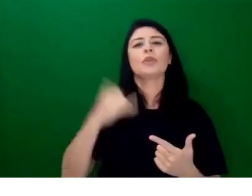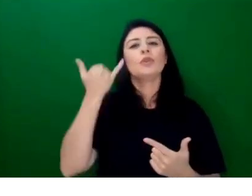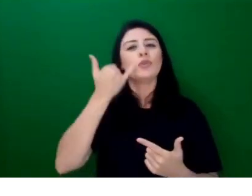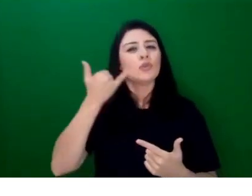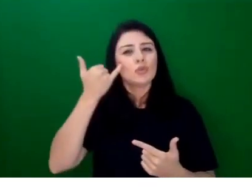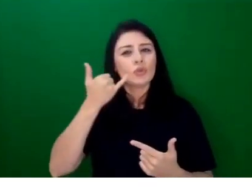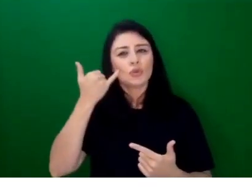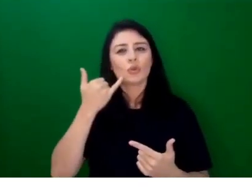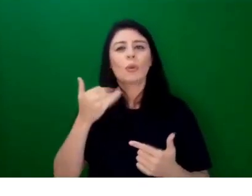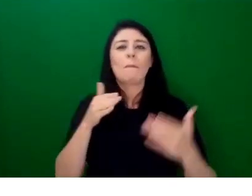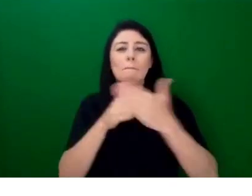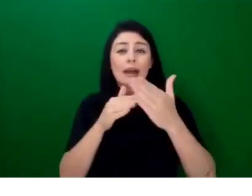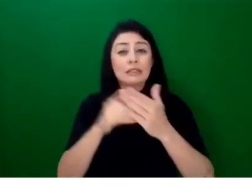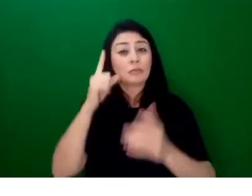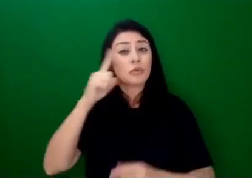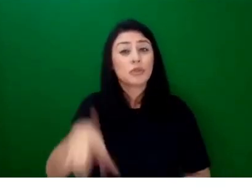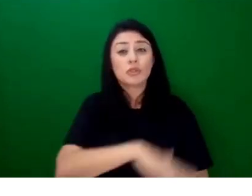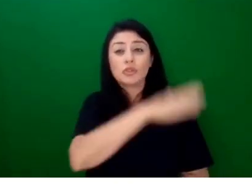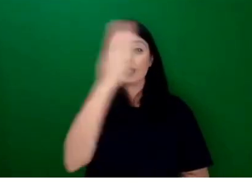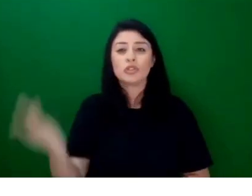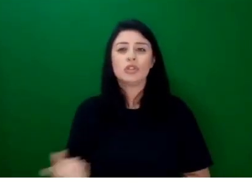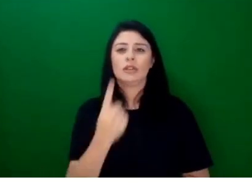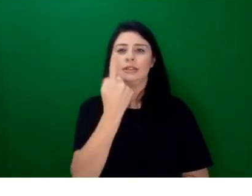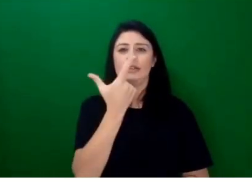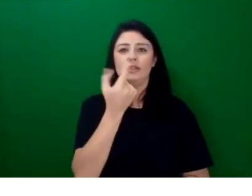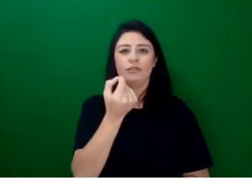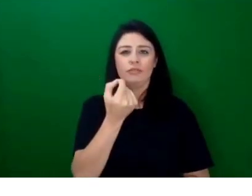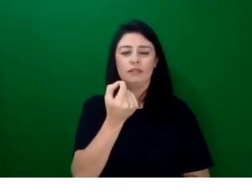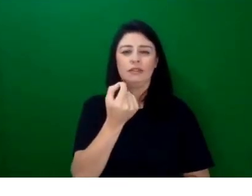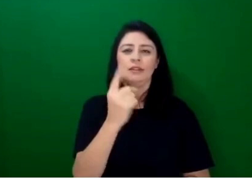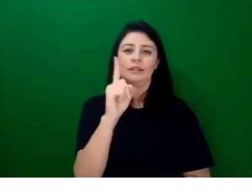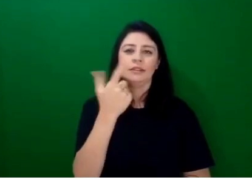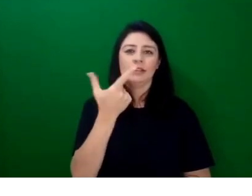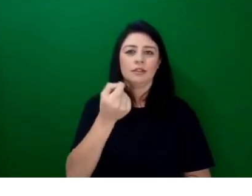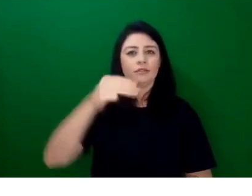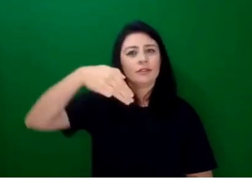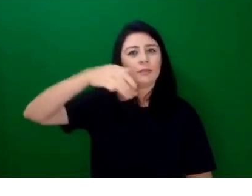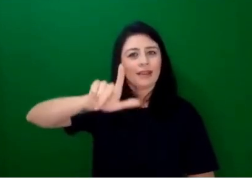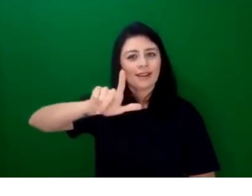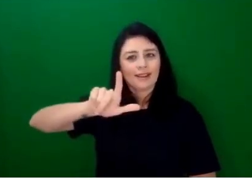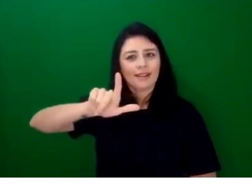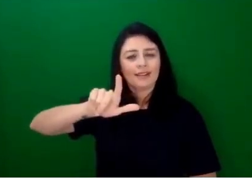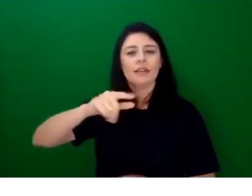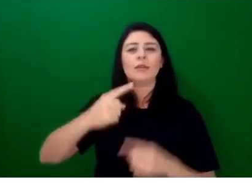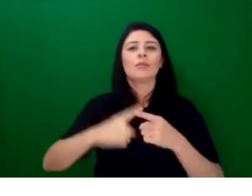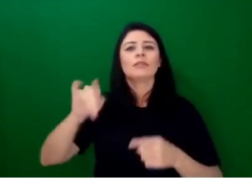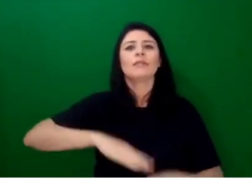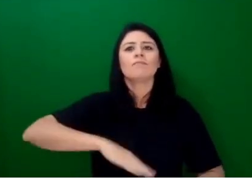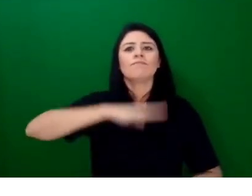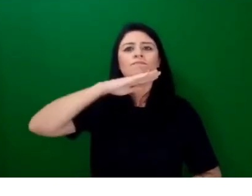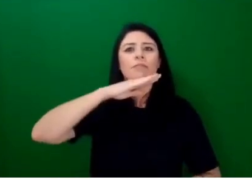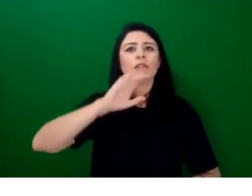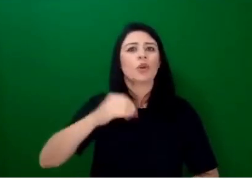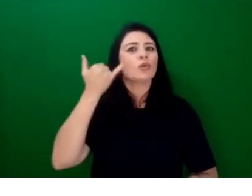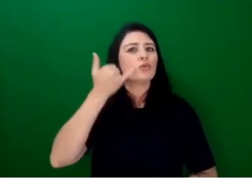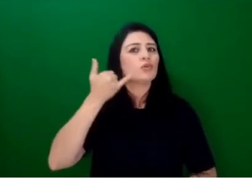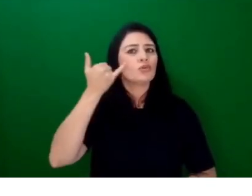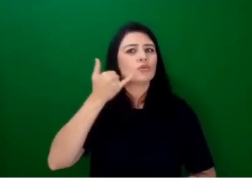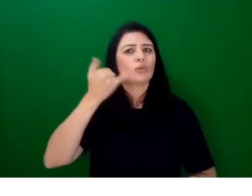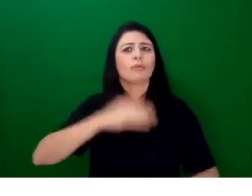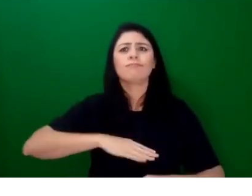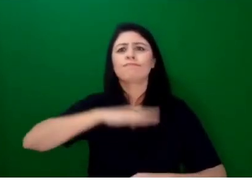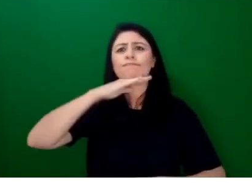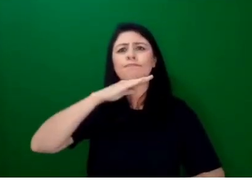de 1 ano, 120 ml no máximo por dia. Então pensa, se o bebê toma muito leite, toma muito suco, como que ele vai comer se está sendo só